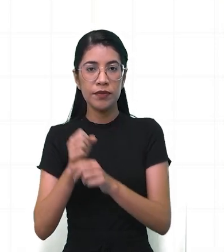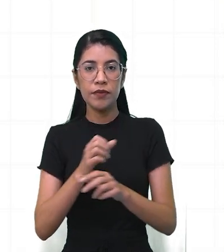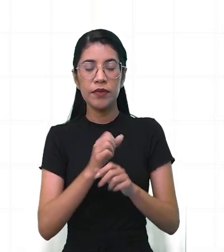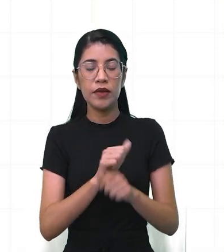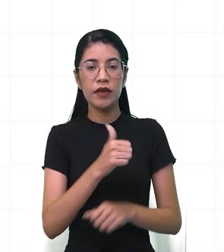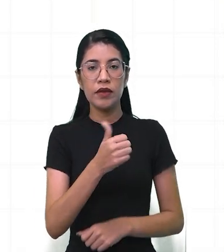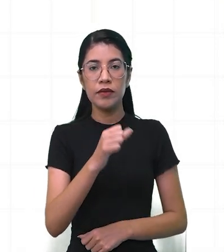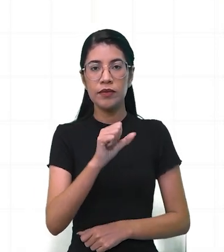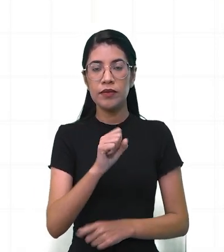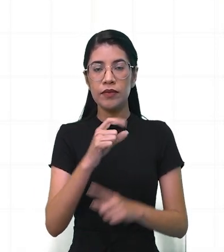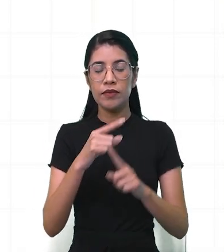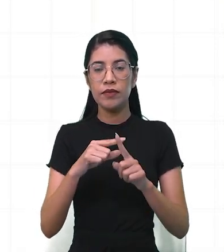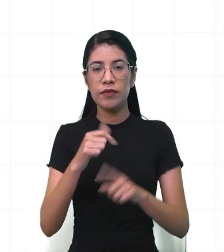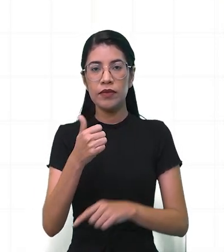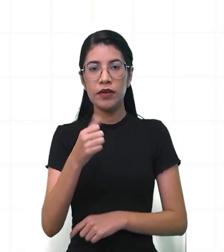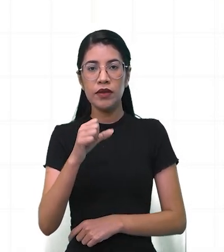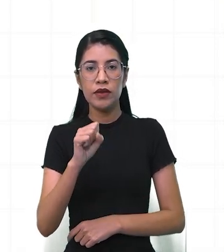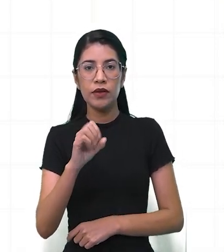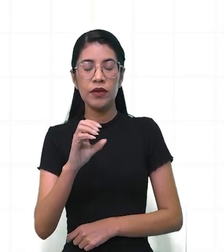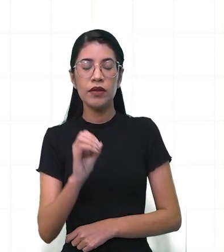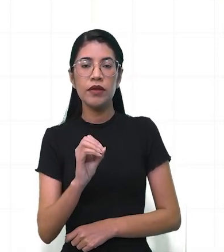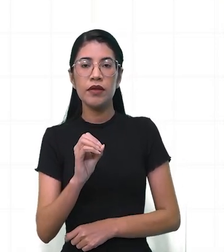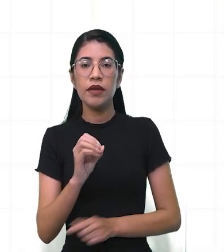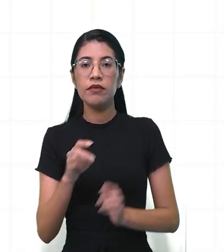18 vezes 180 é